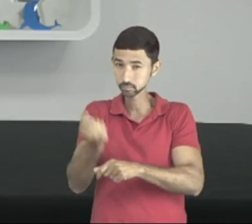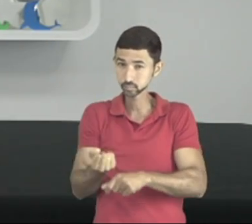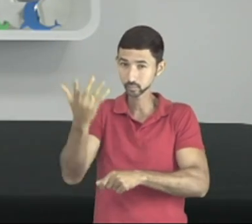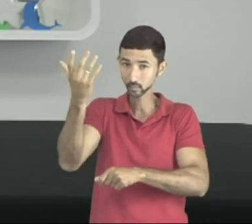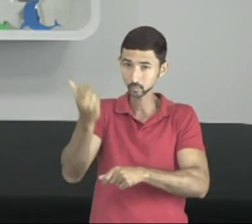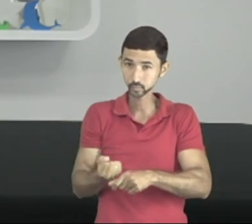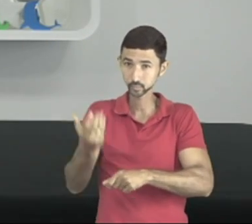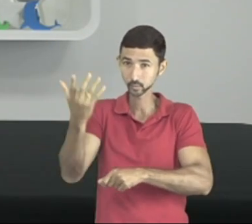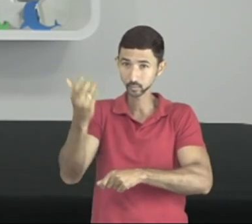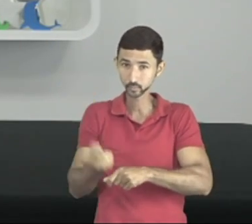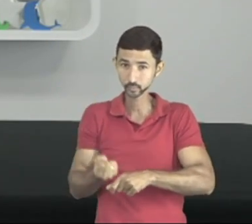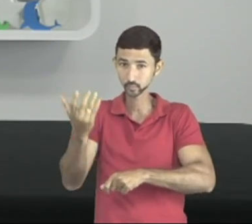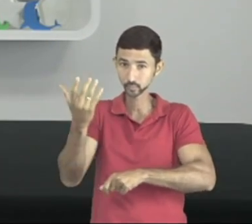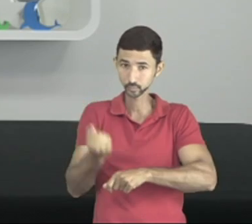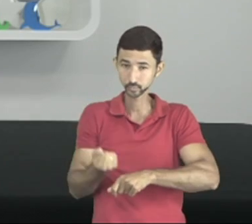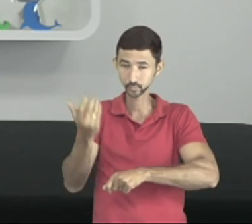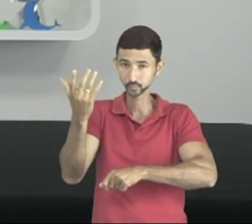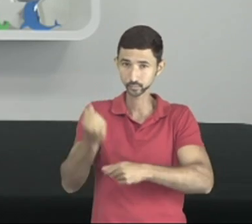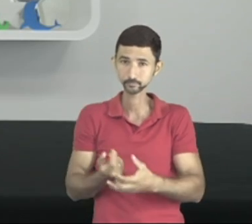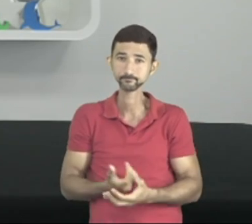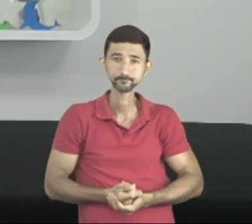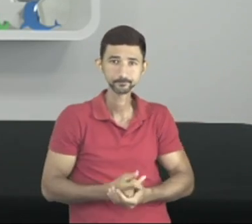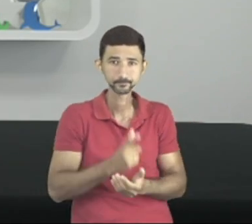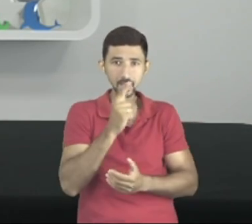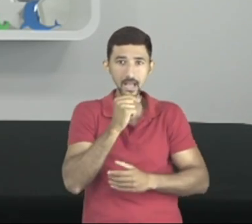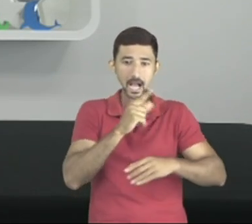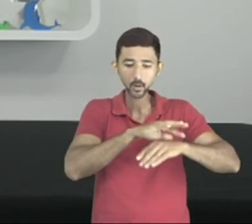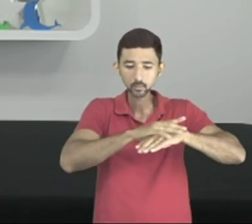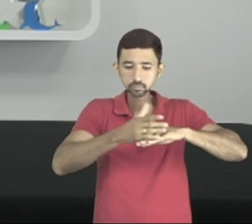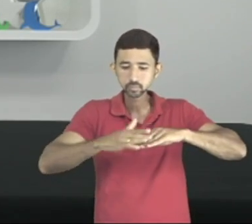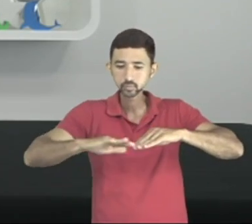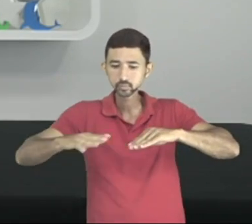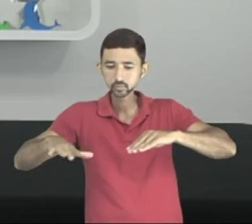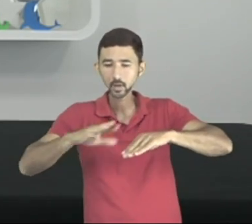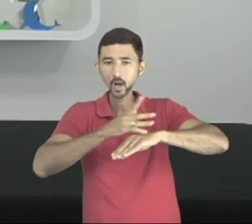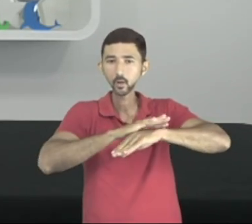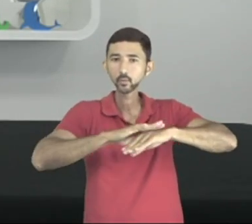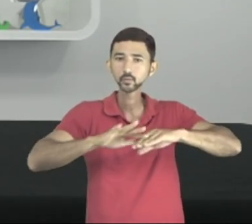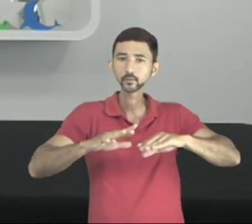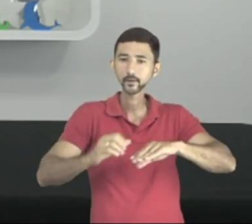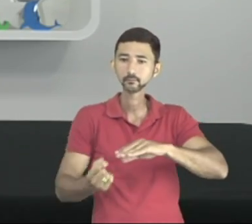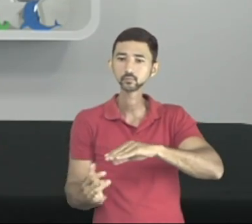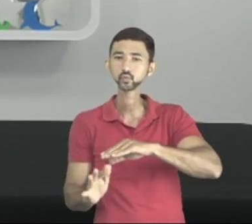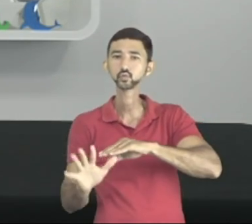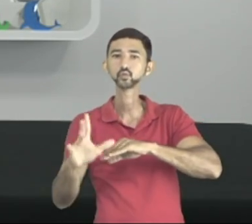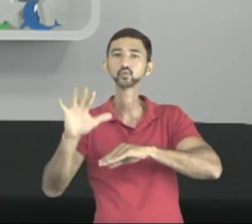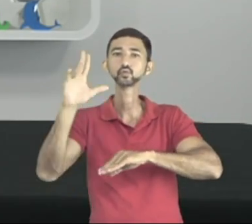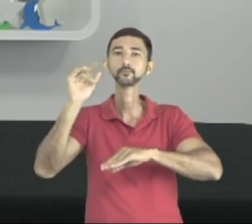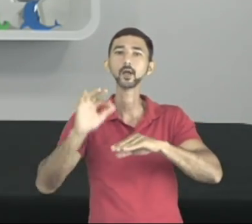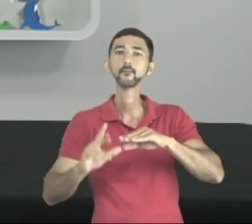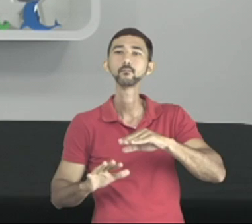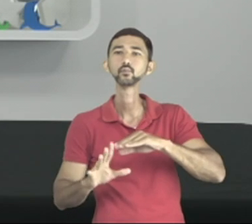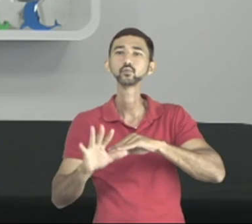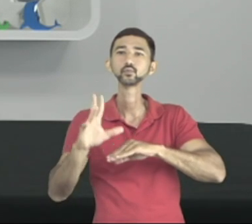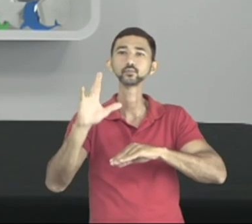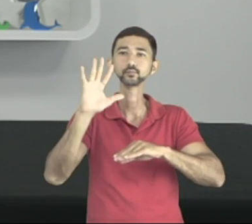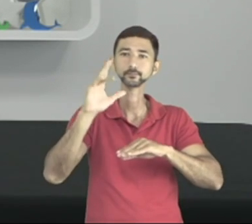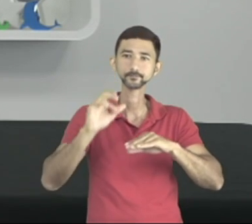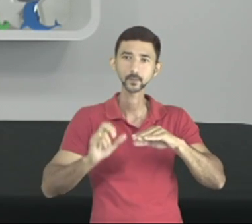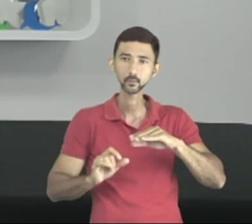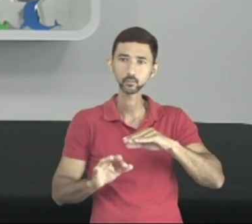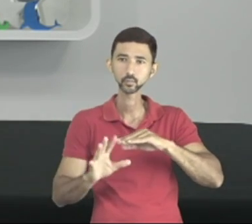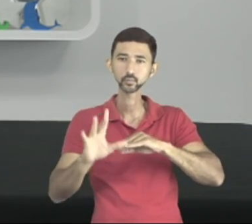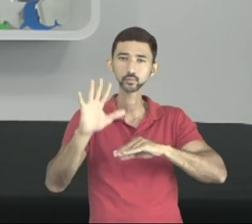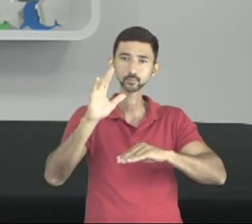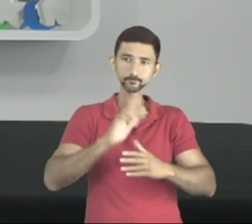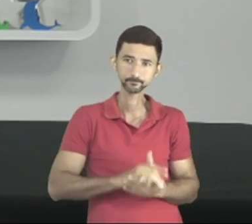está na areia vai evaporar. Quando a água evapora, fica um espaço ali embaixo. E esse espaço precisa ser